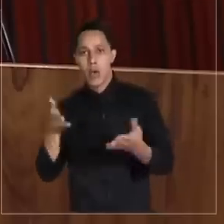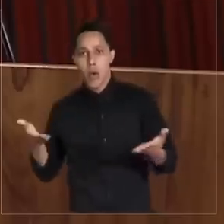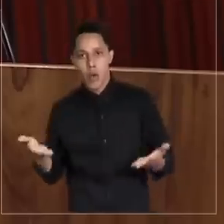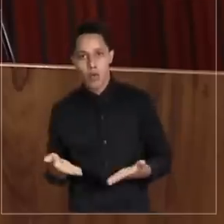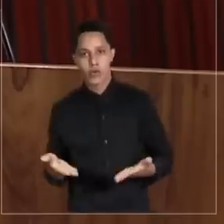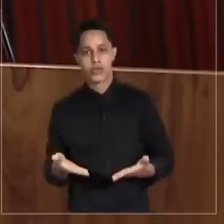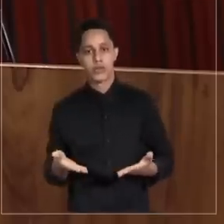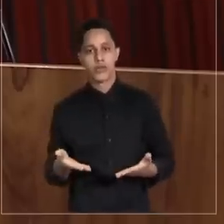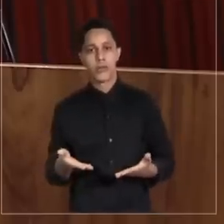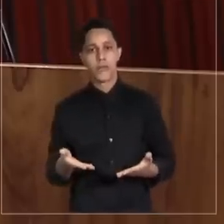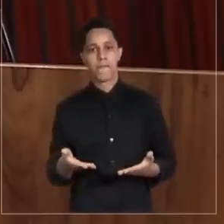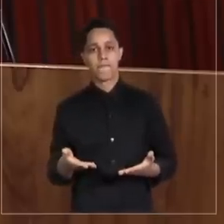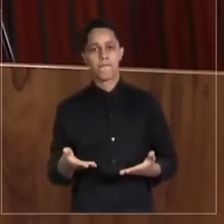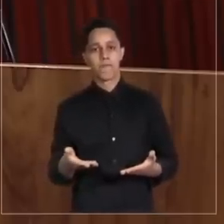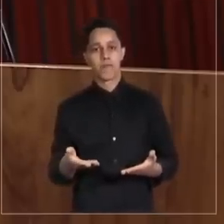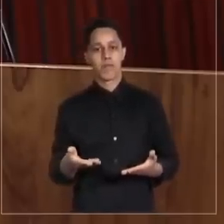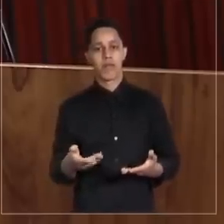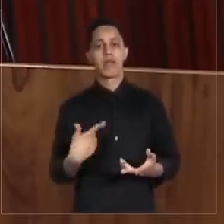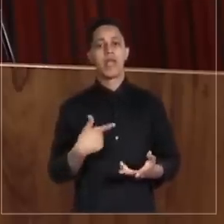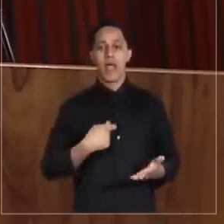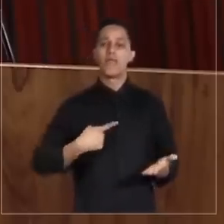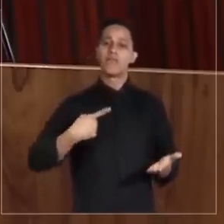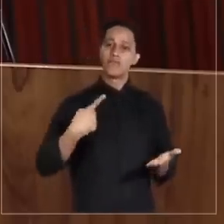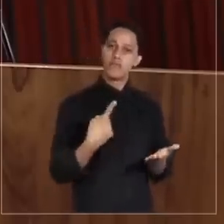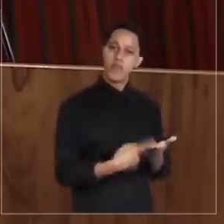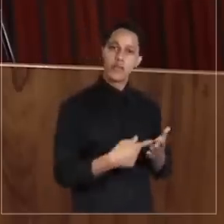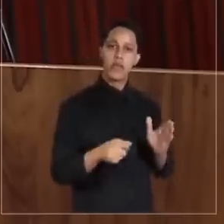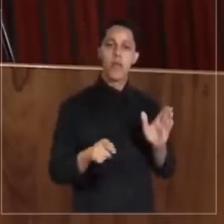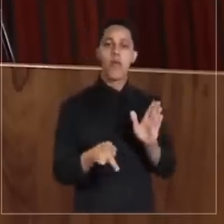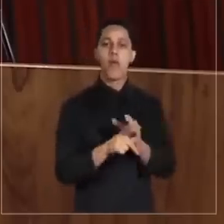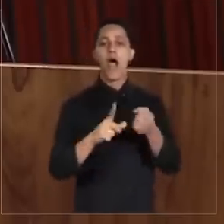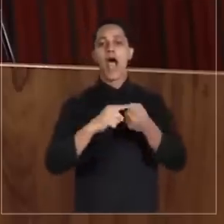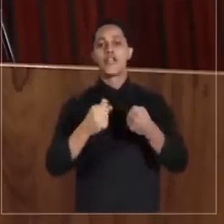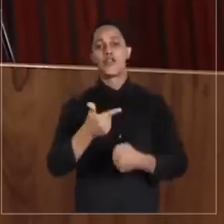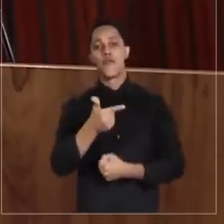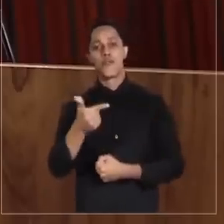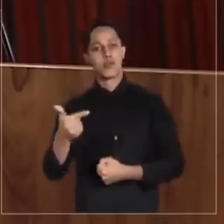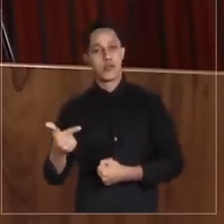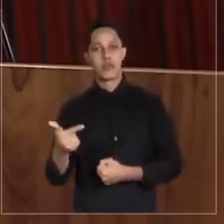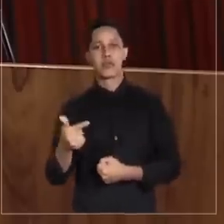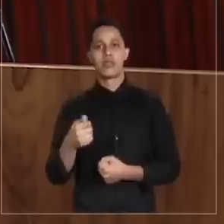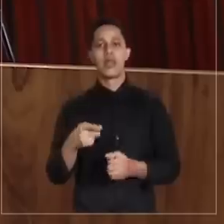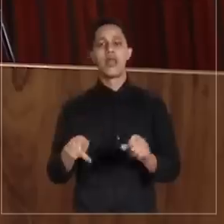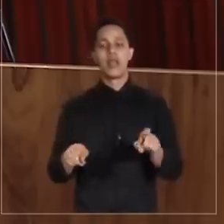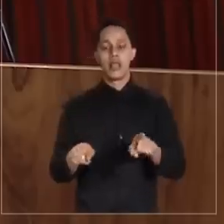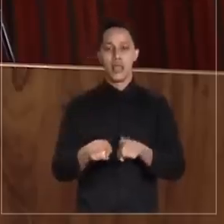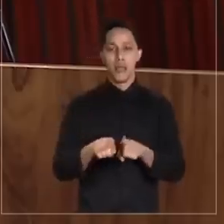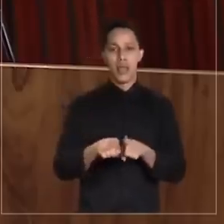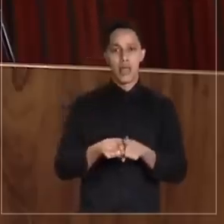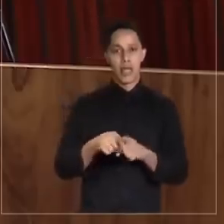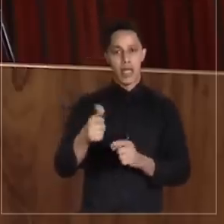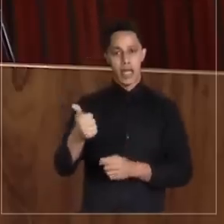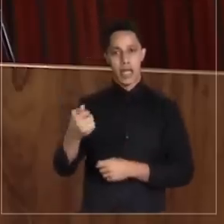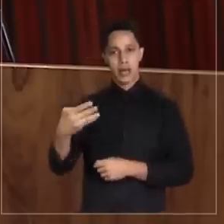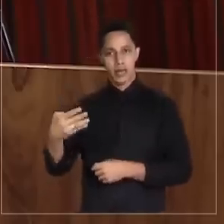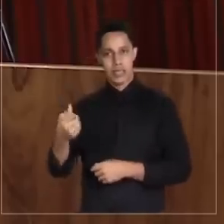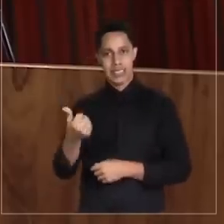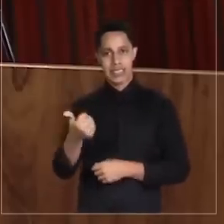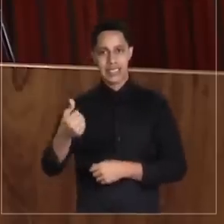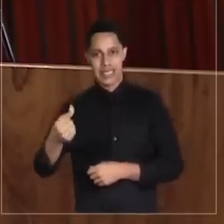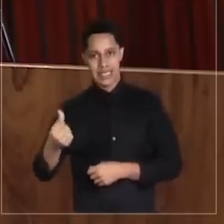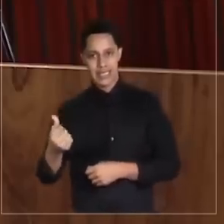do julgamento formulado, que é a aplicação do artigo 22, basicamente nos incisos 14 e 16 da Lei